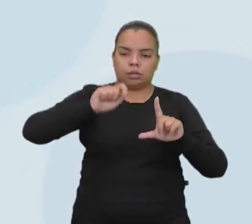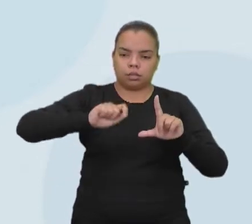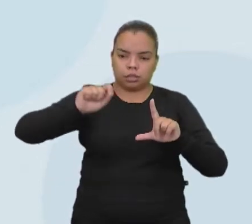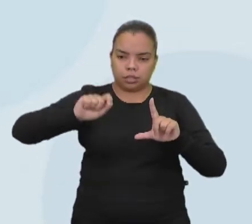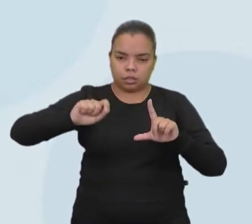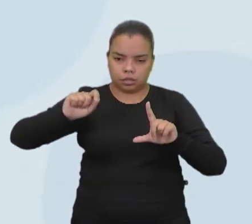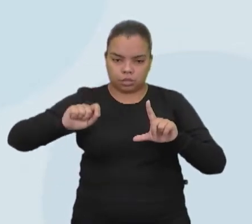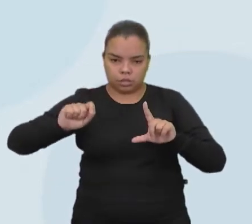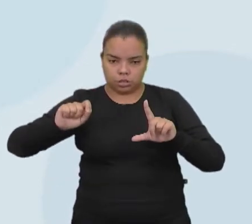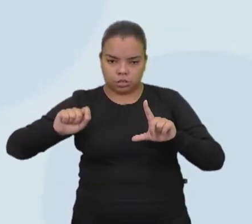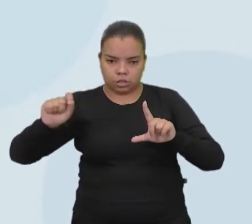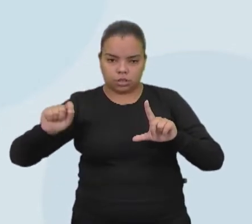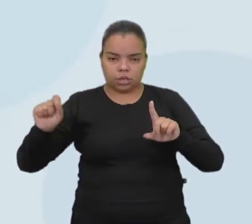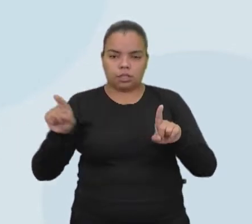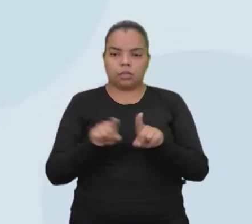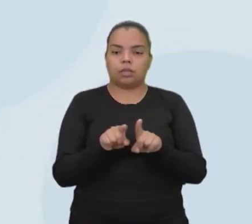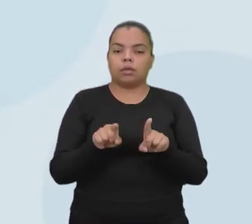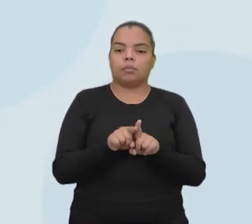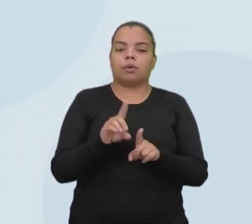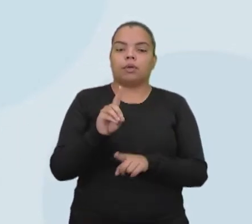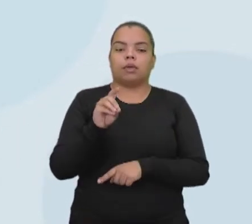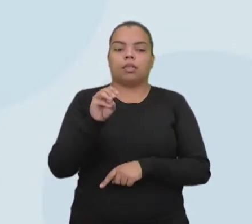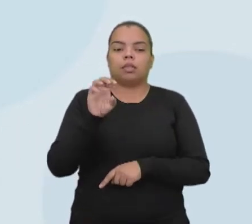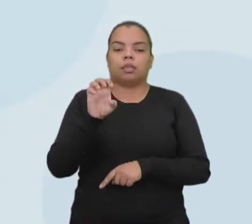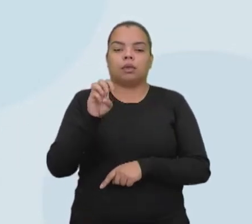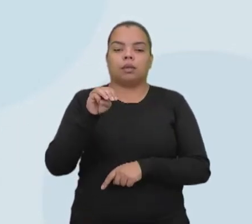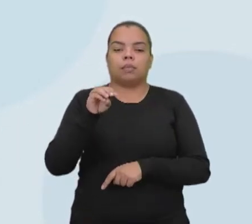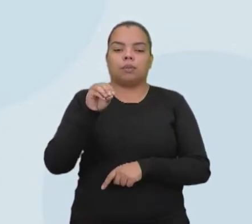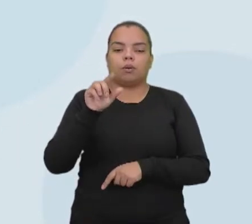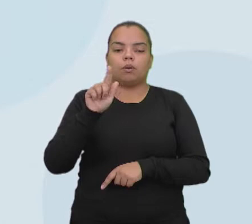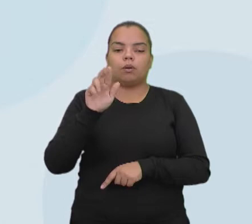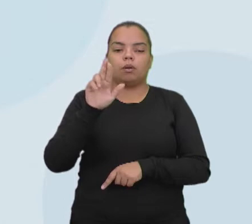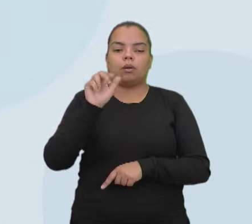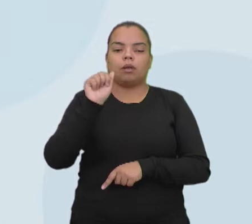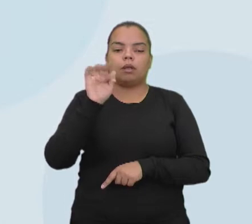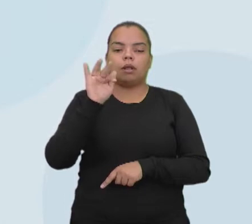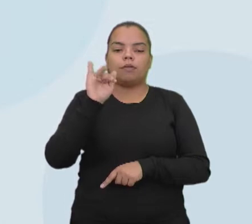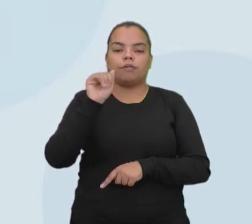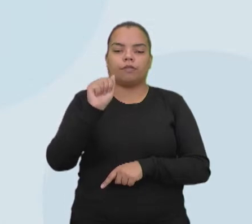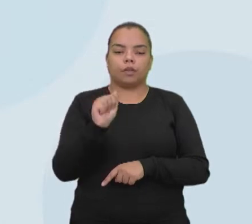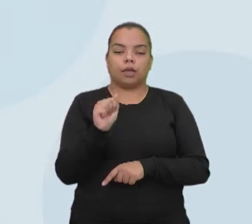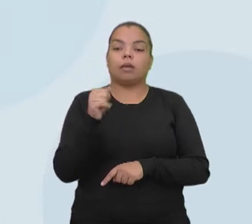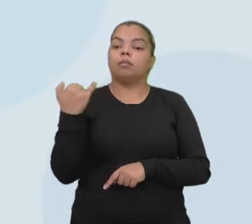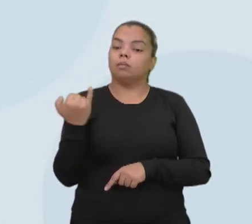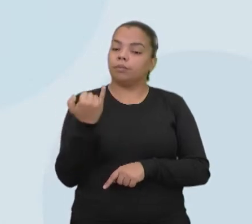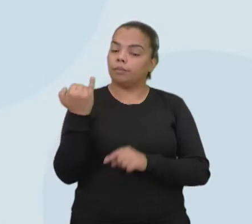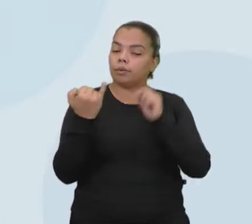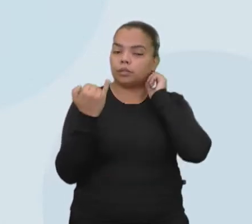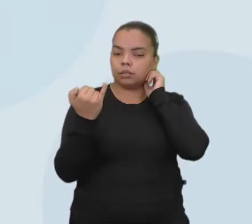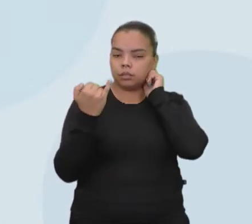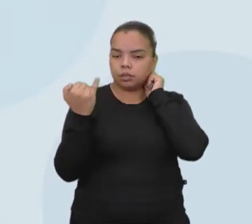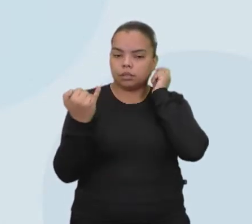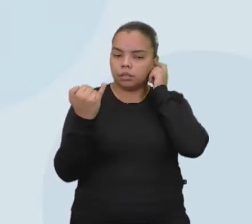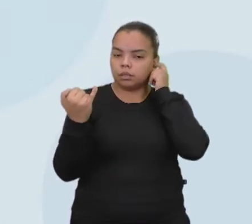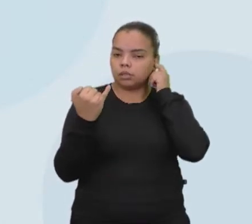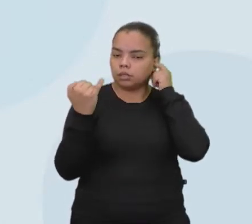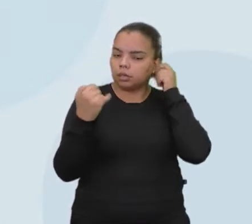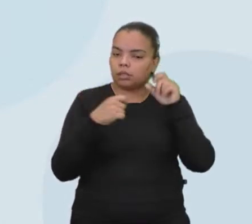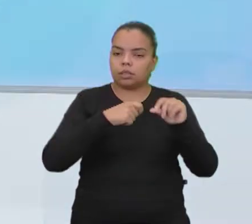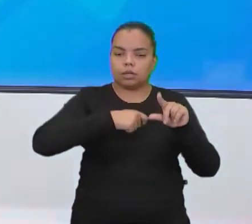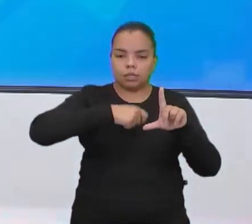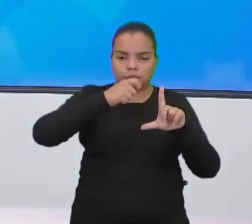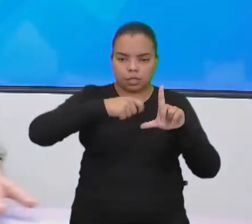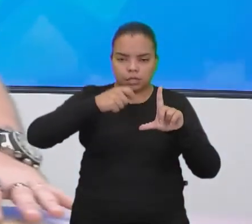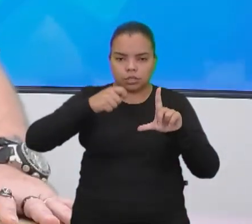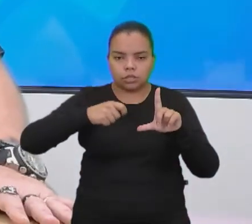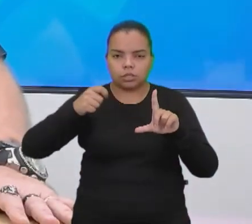que os estudantes tenham percepção sobre a importância dos estudos estatísticos para a demografia. E é